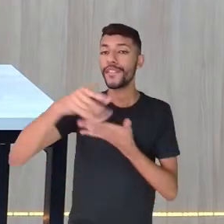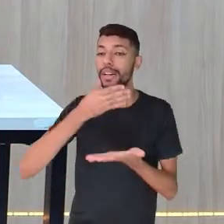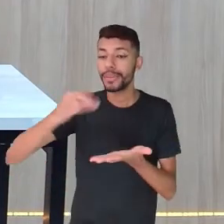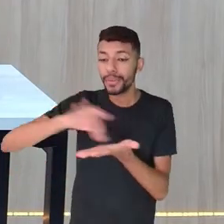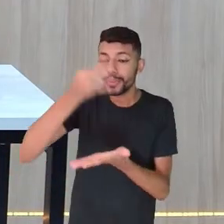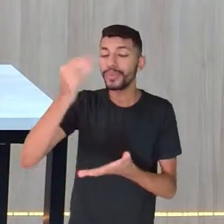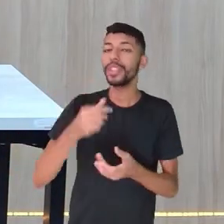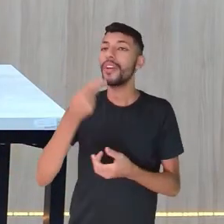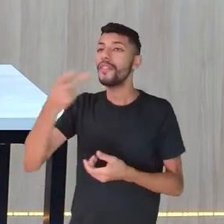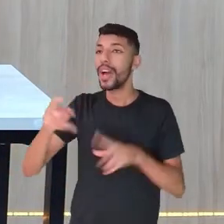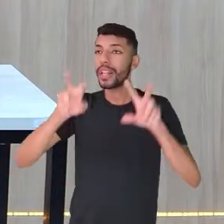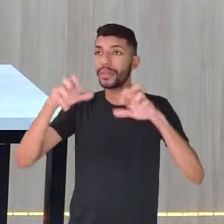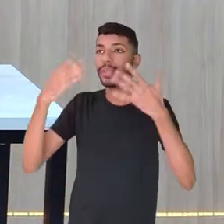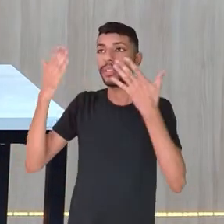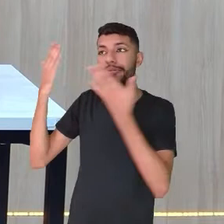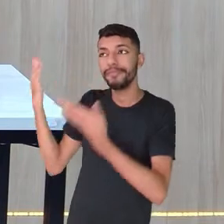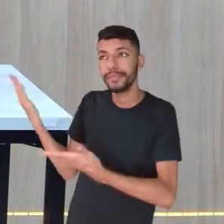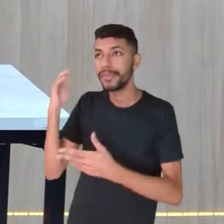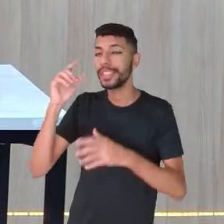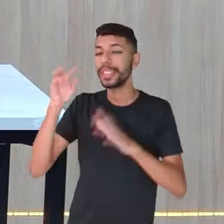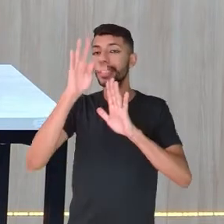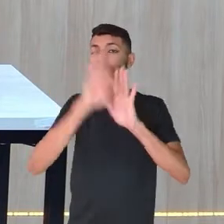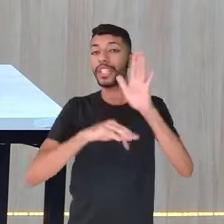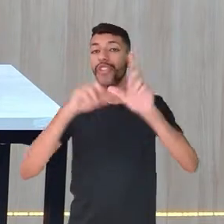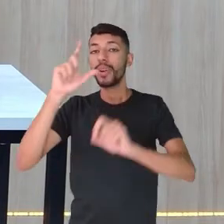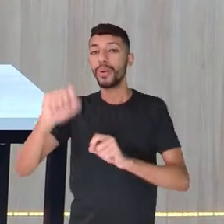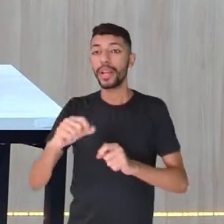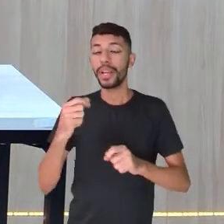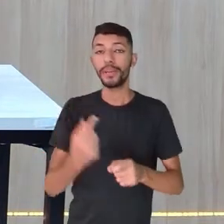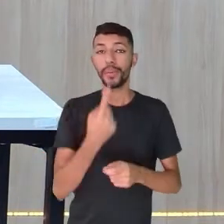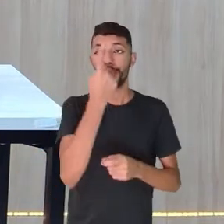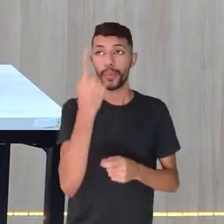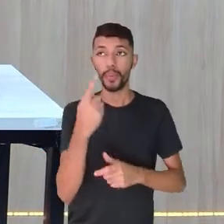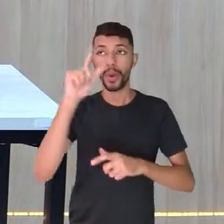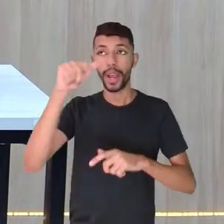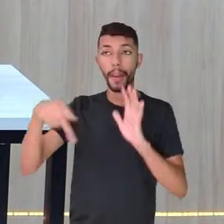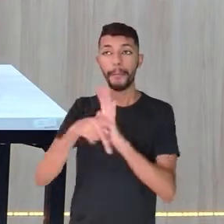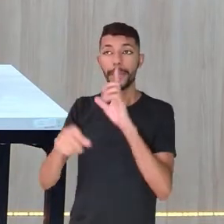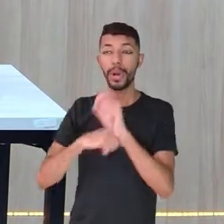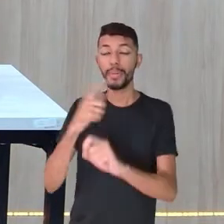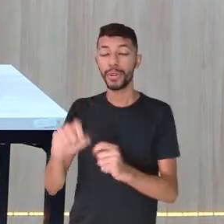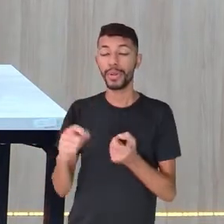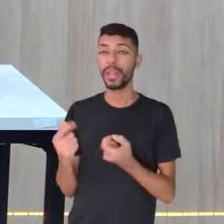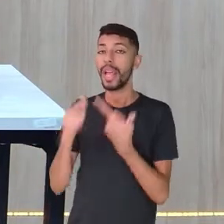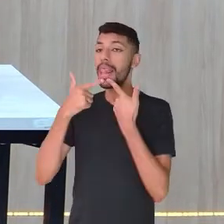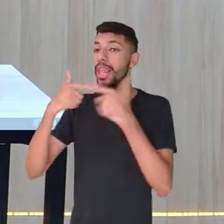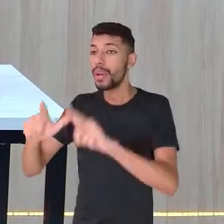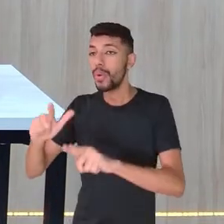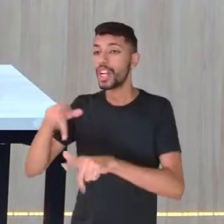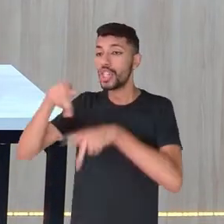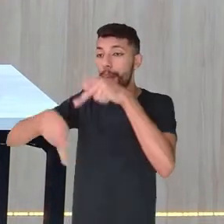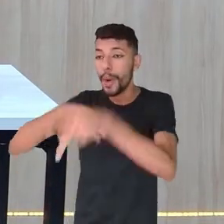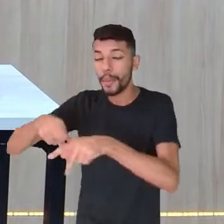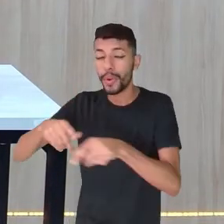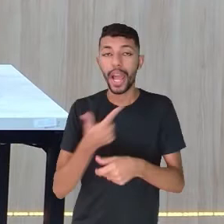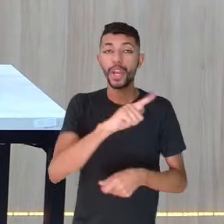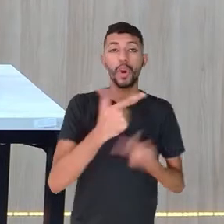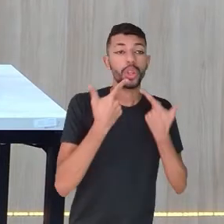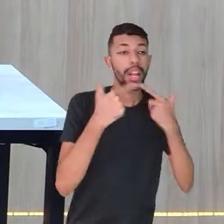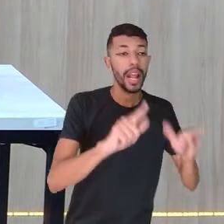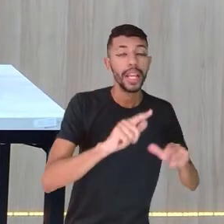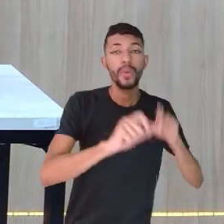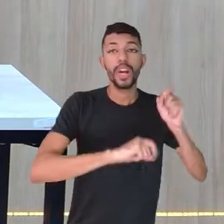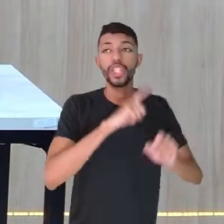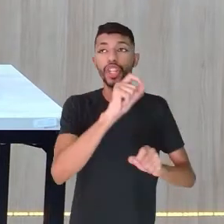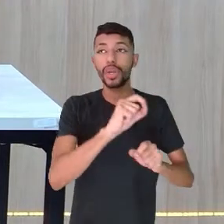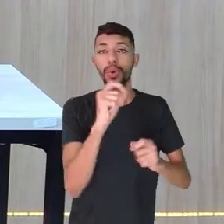linguagem popular e outro é uma linguagem científica, parte do estudo dessa área, né, da ciência que é a